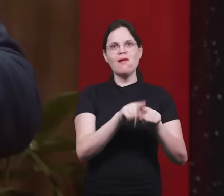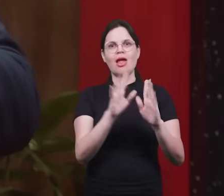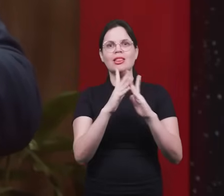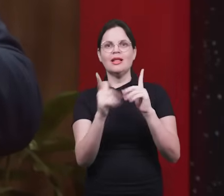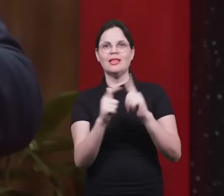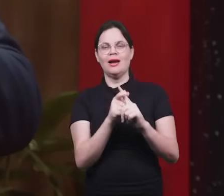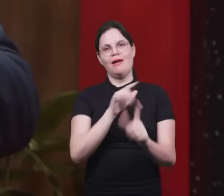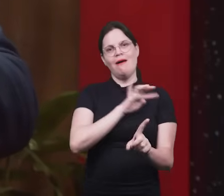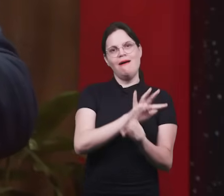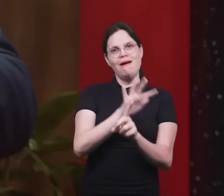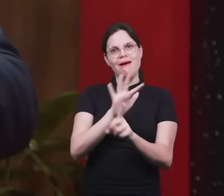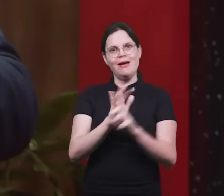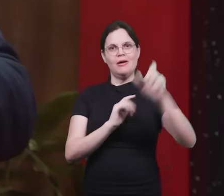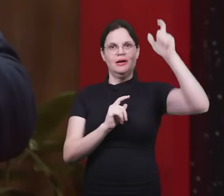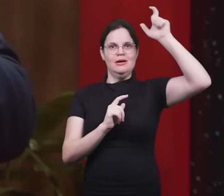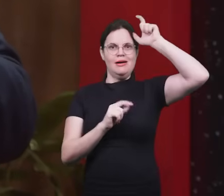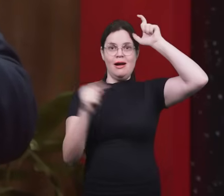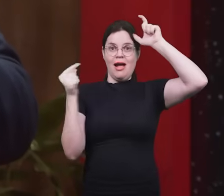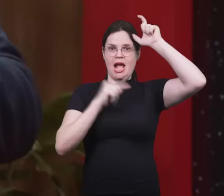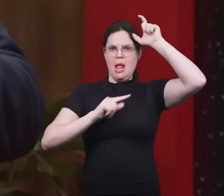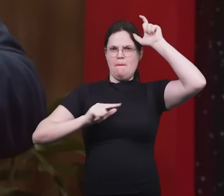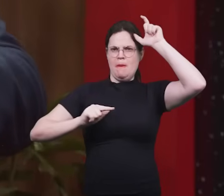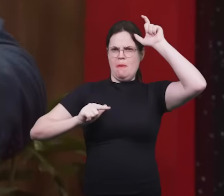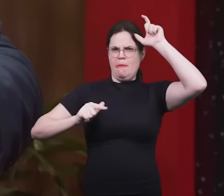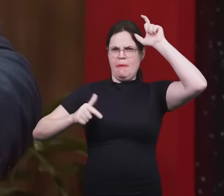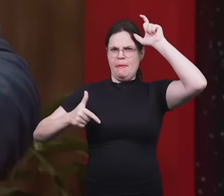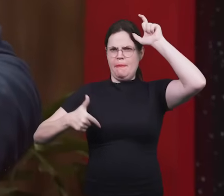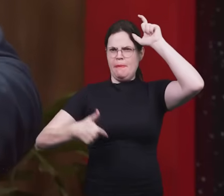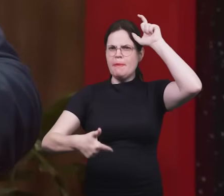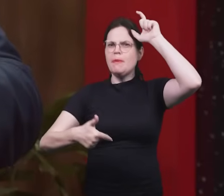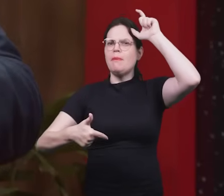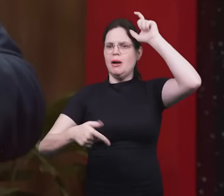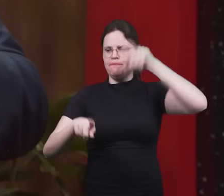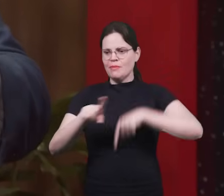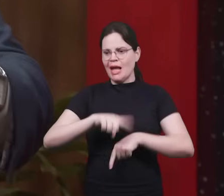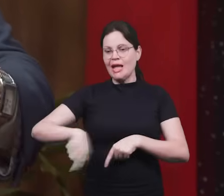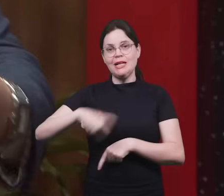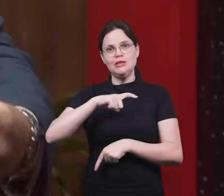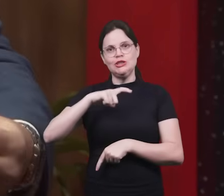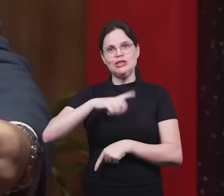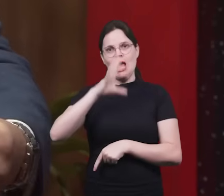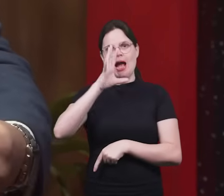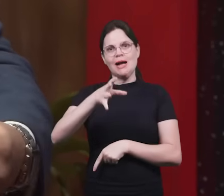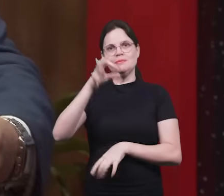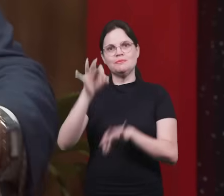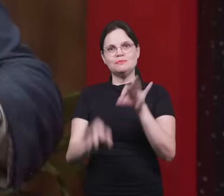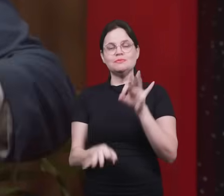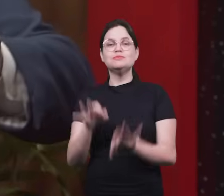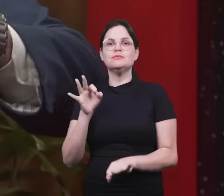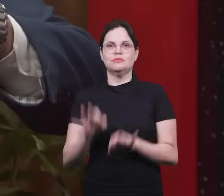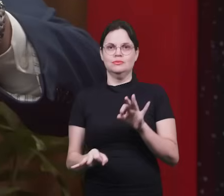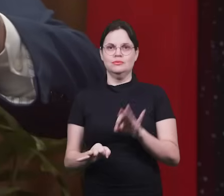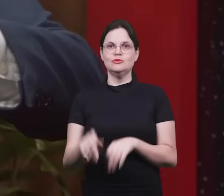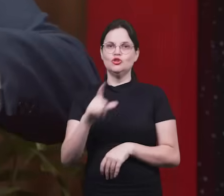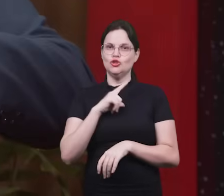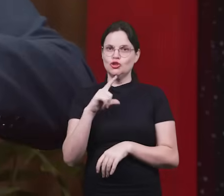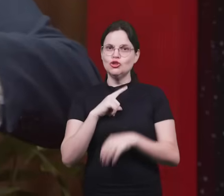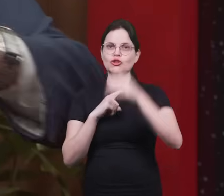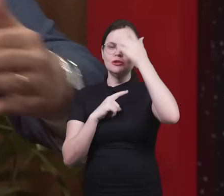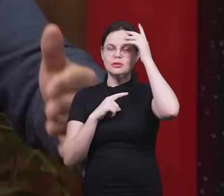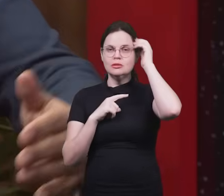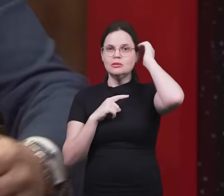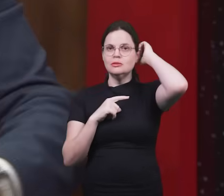essa operação do adversário, em que muitos dos nossos irmãos eram condenados, eles